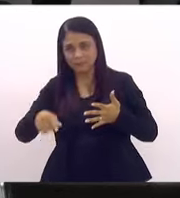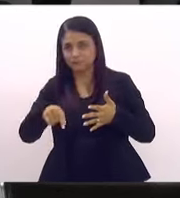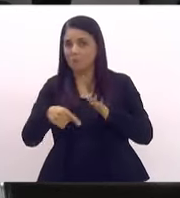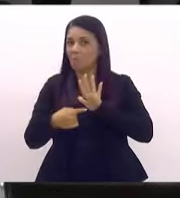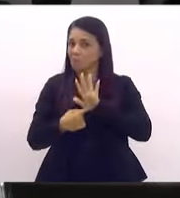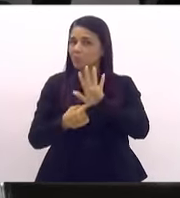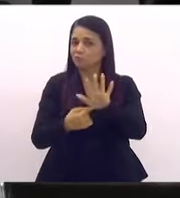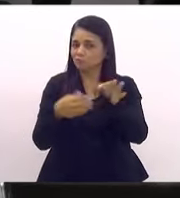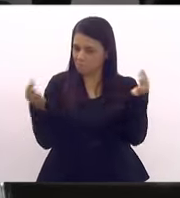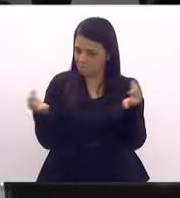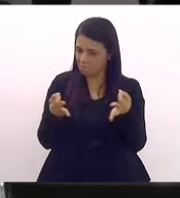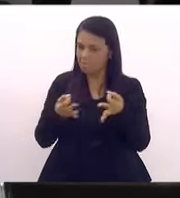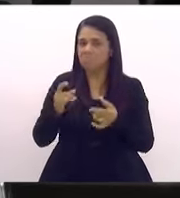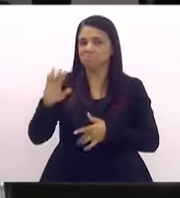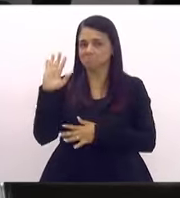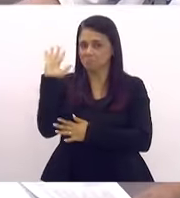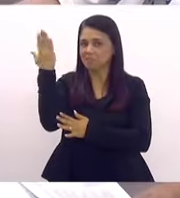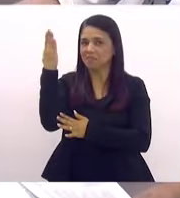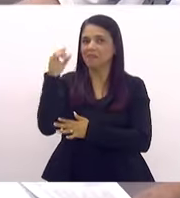lei.